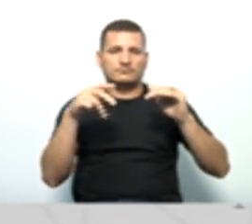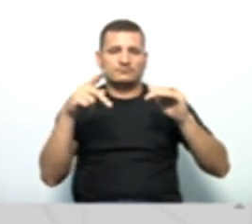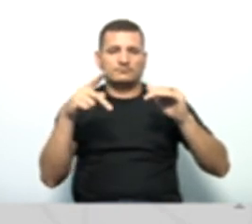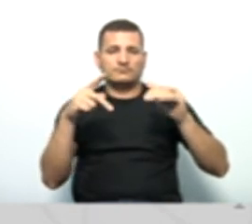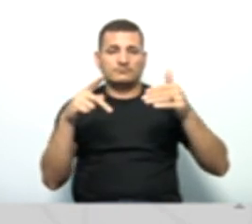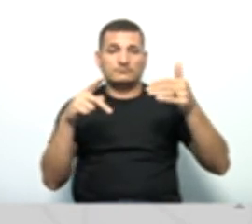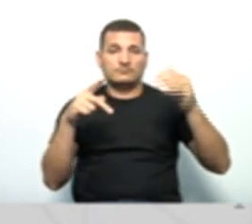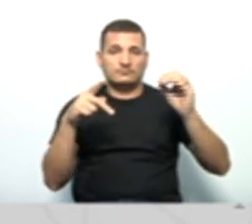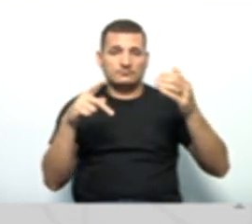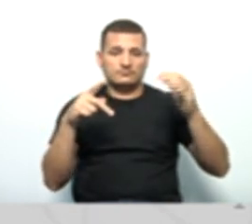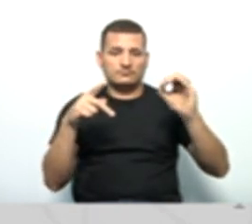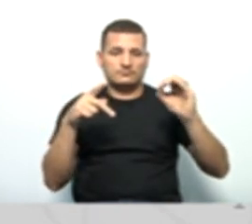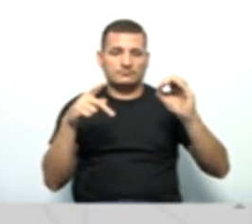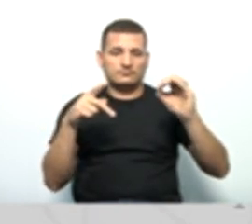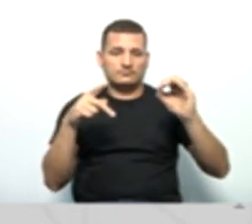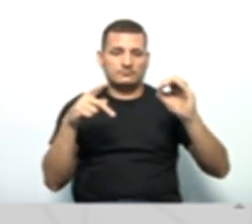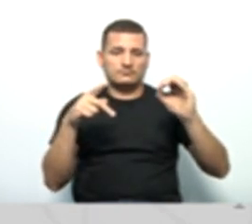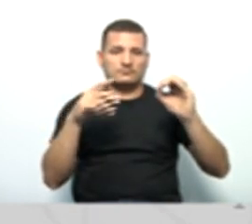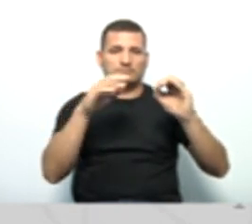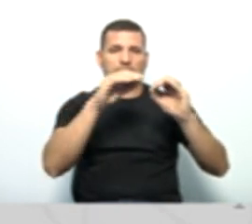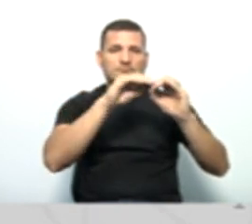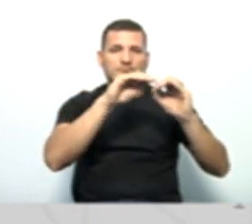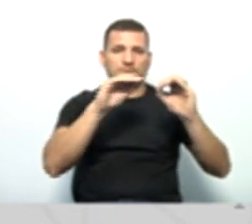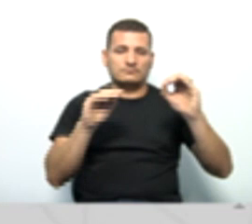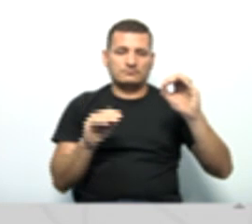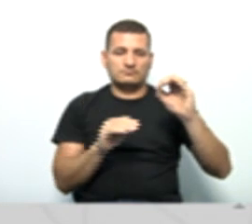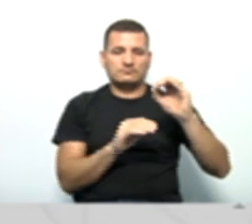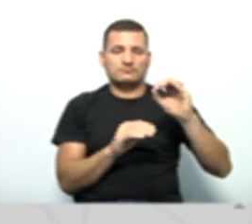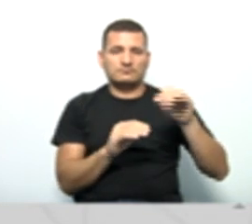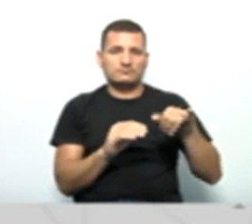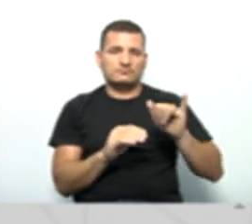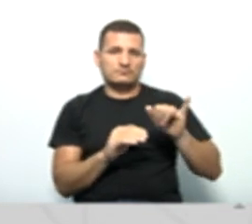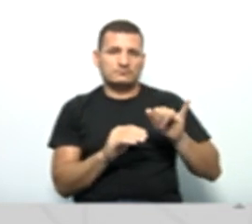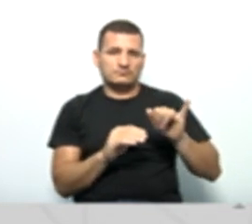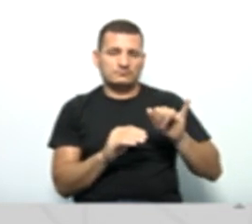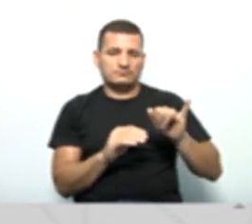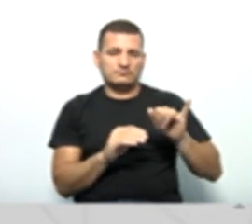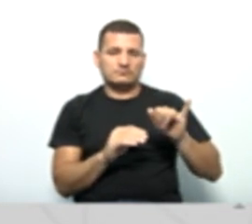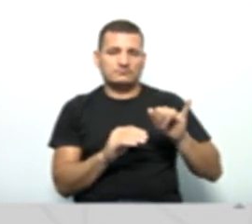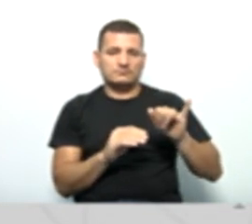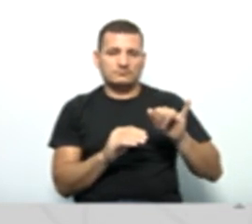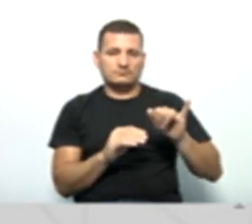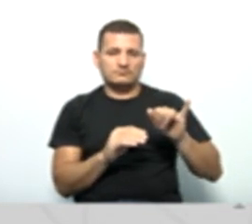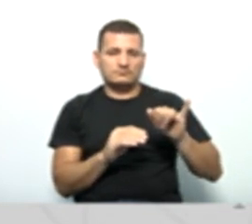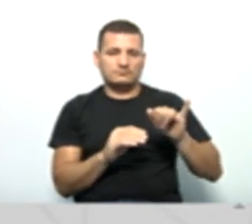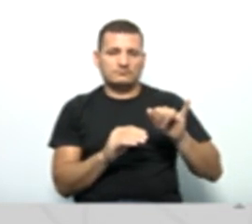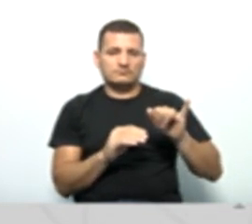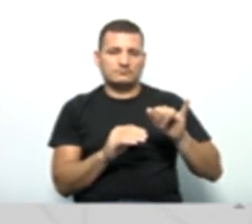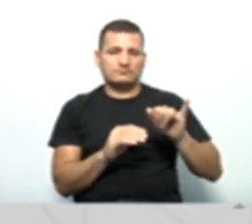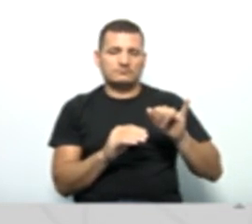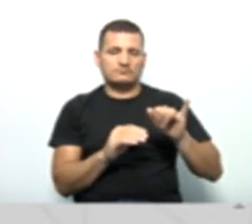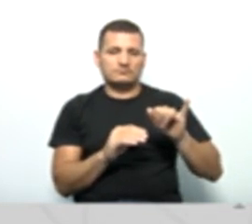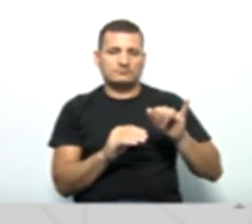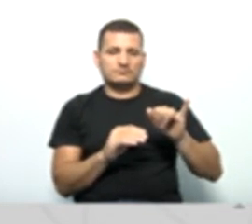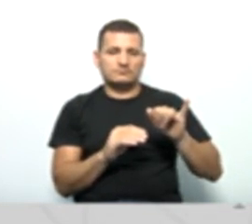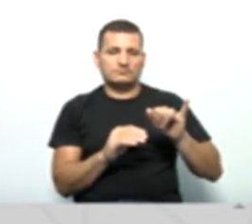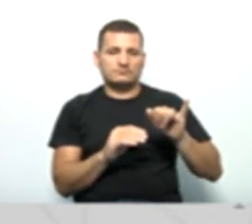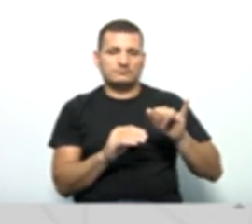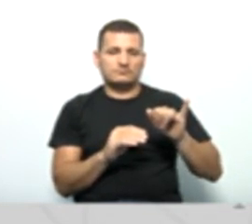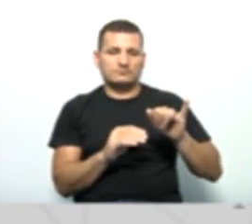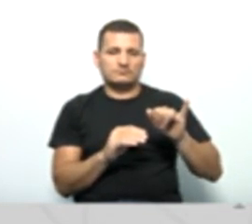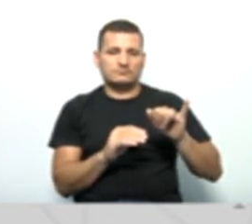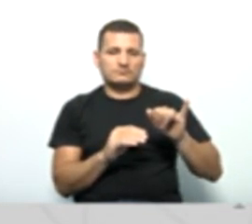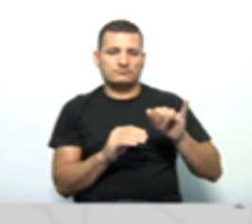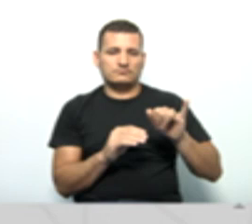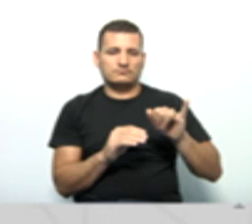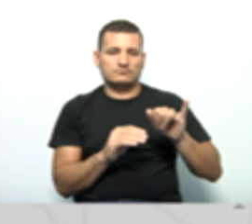10 e joguei para dentro de y. Você viu que eu fiquei jogando uma para outra. Então eu armazenei uma outra variável, valor de x, e fiquei lançando uma